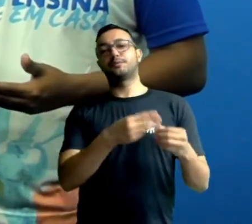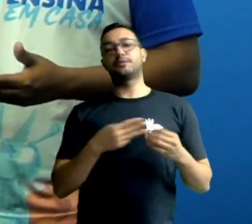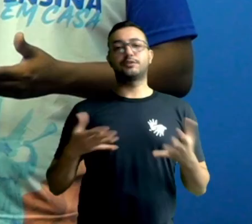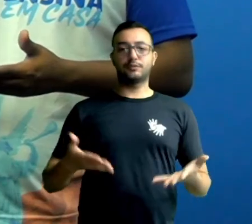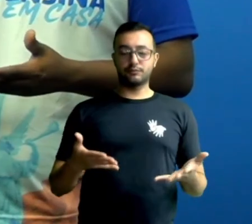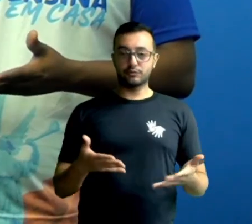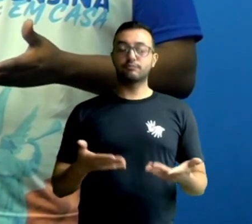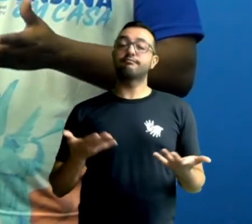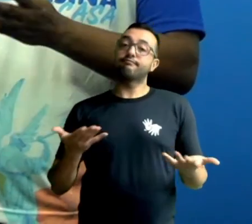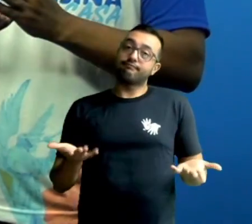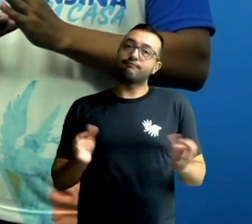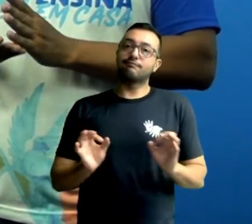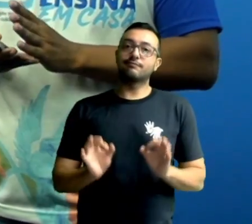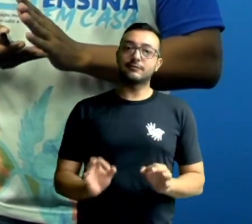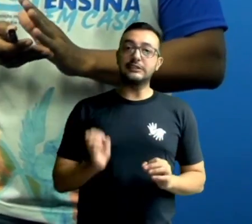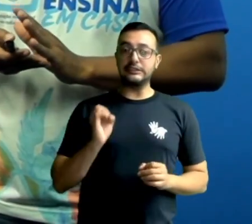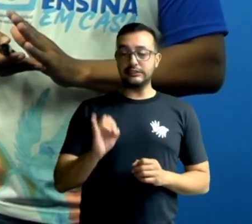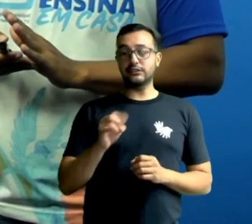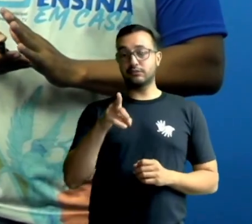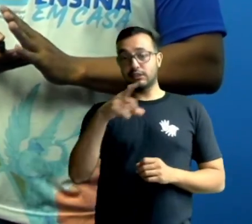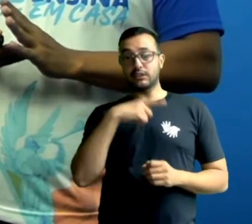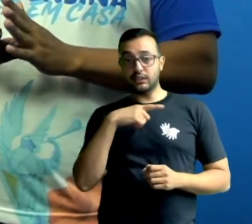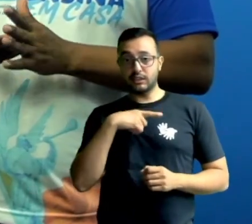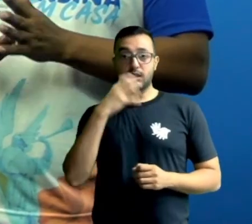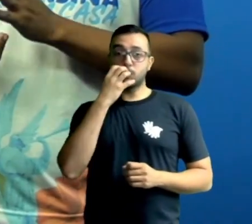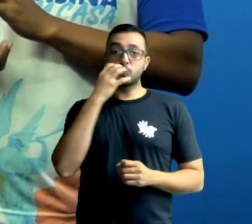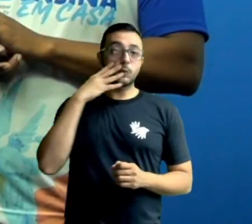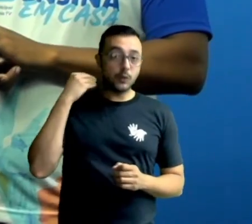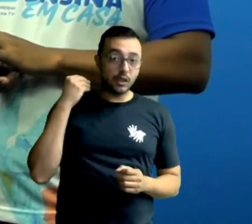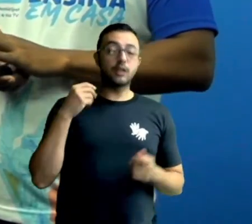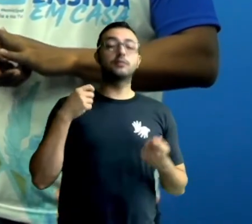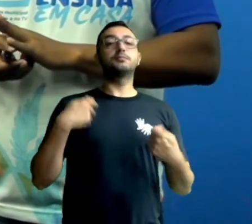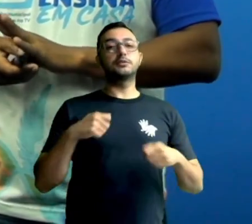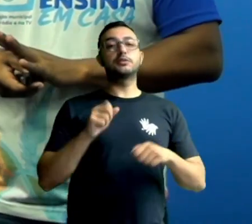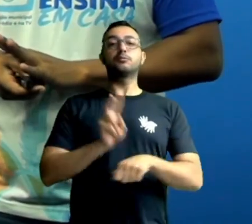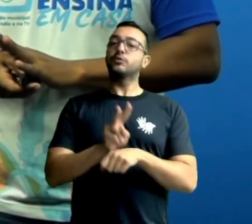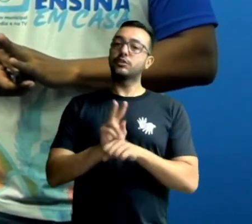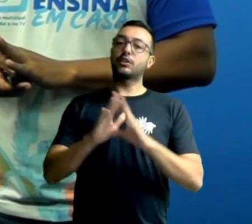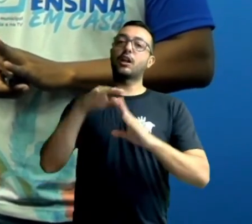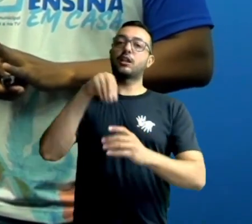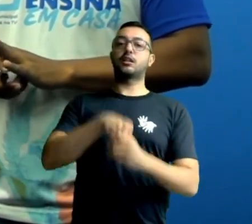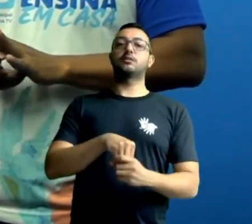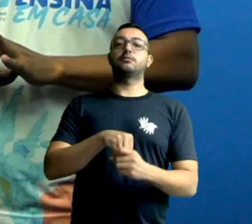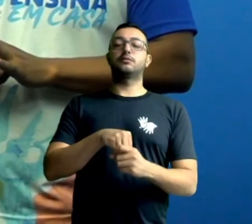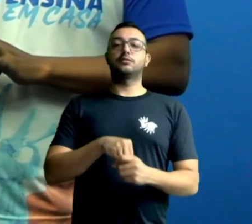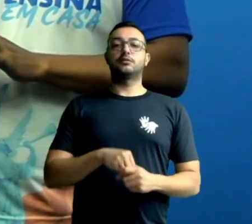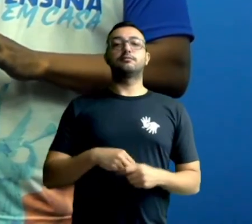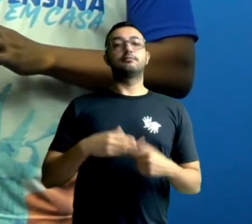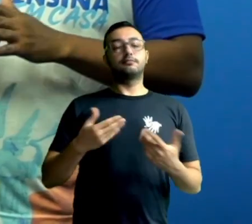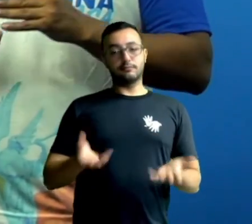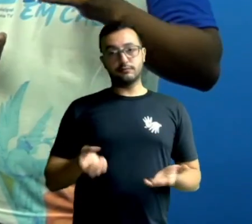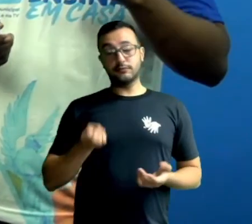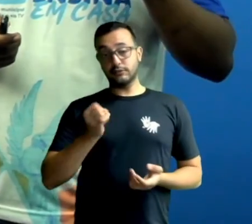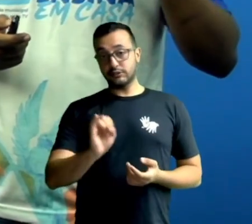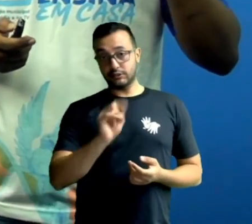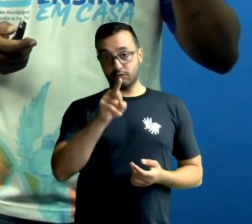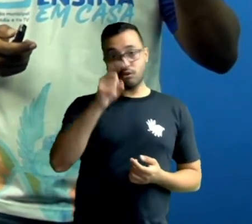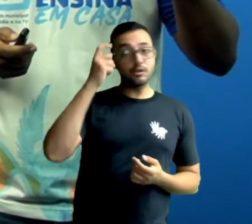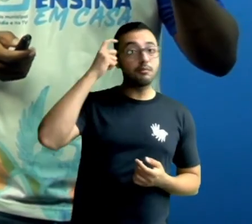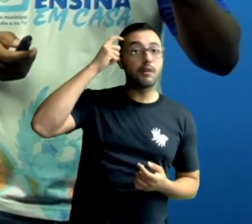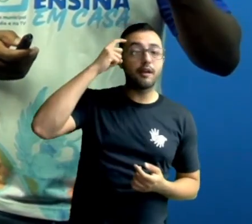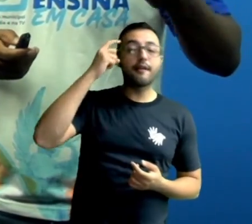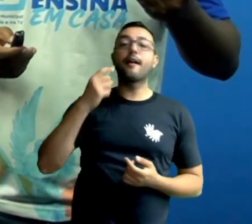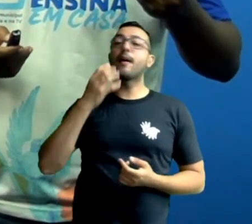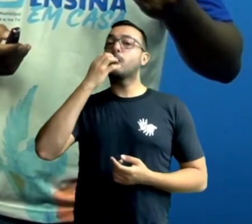dia. O ideal é que você, se você possui seu cão ou gato, deixe protegido dentro de casa. E saiba, se você pensa em adquirir